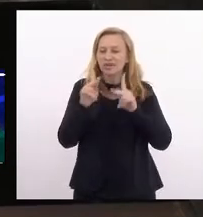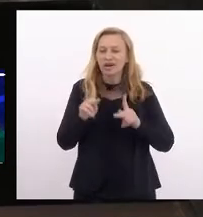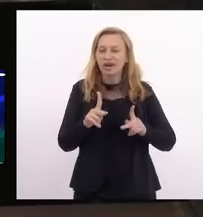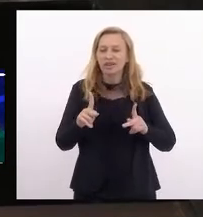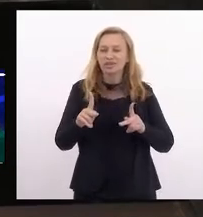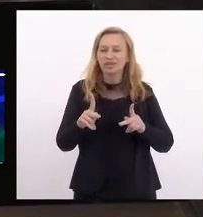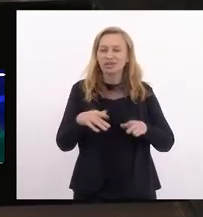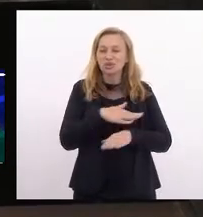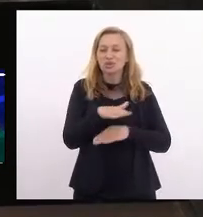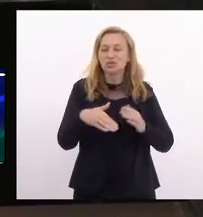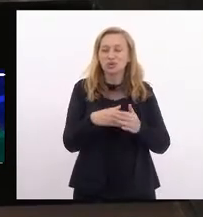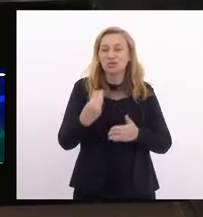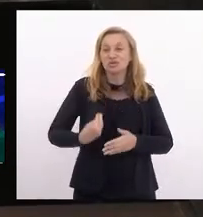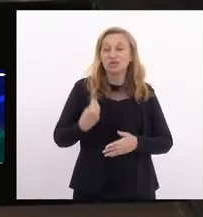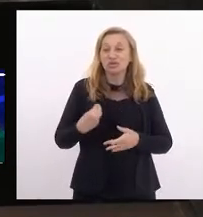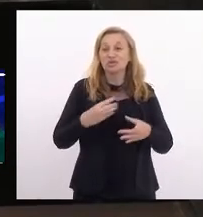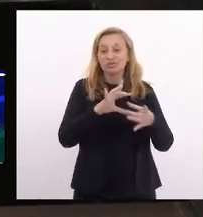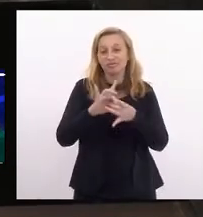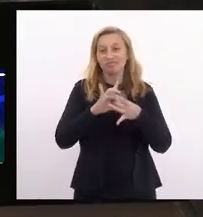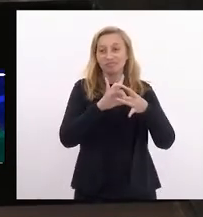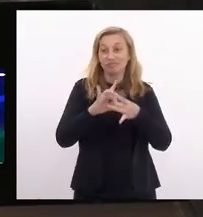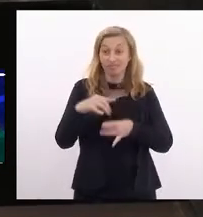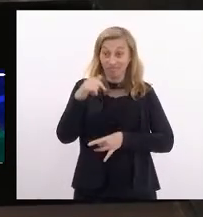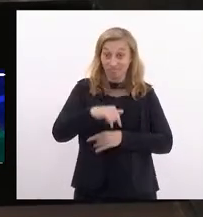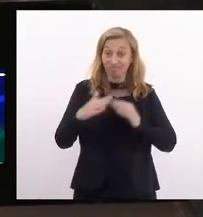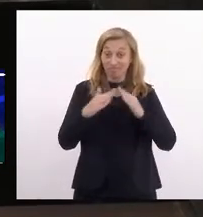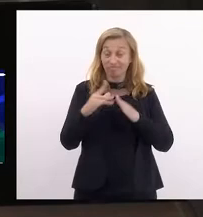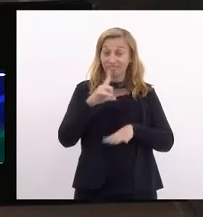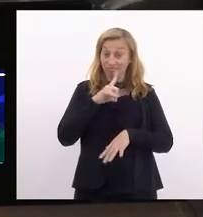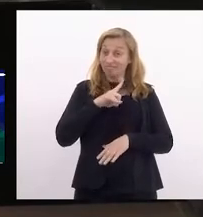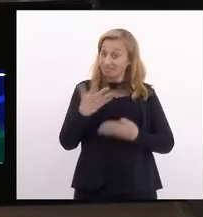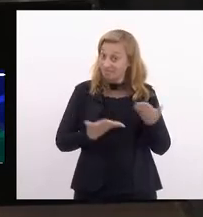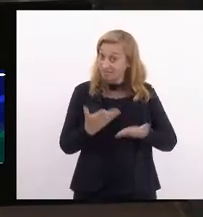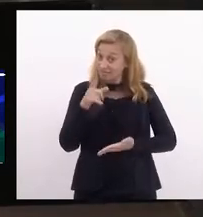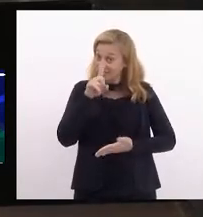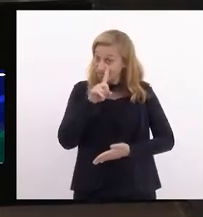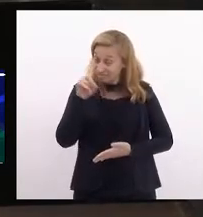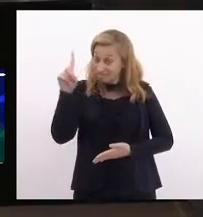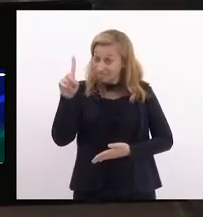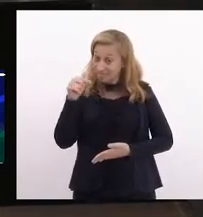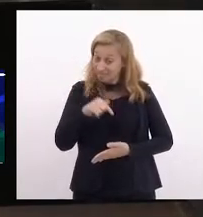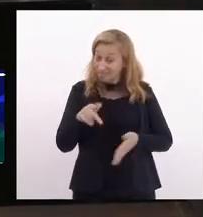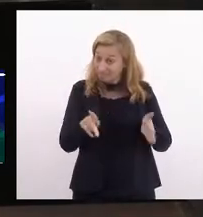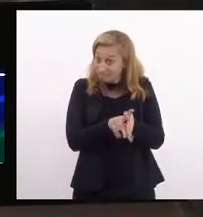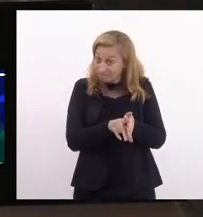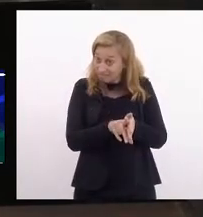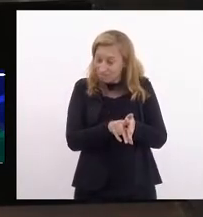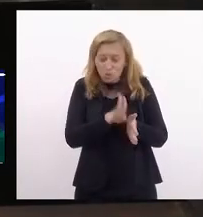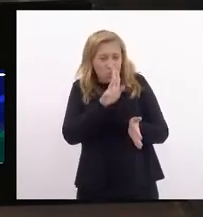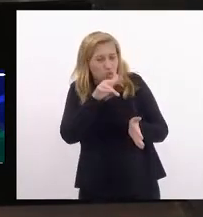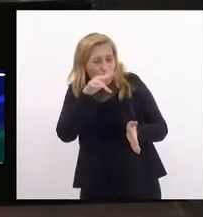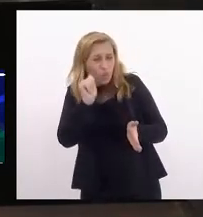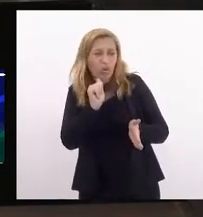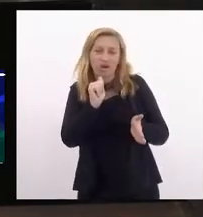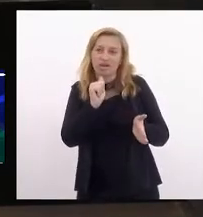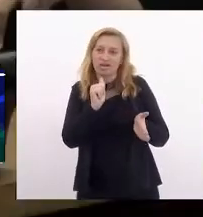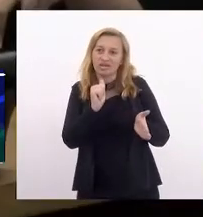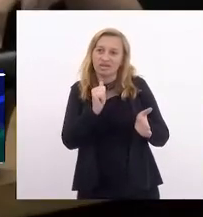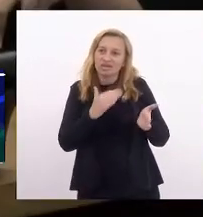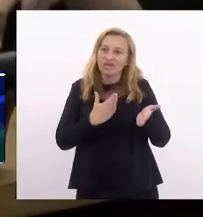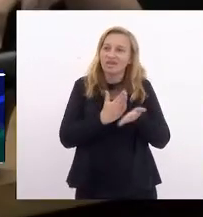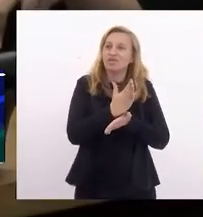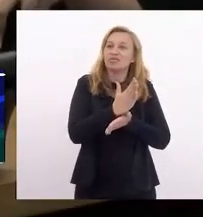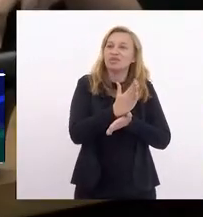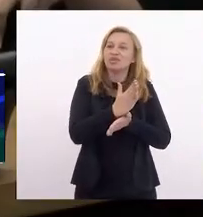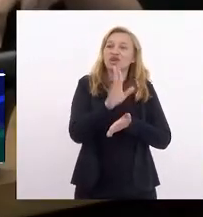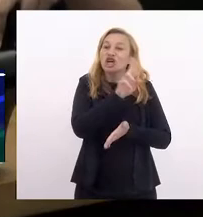que os irmãos vivam em União nessa casa que tem Crente e um projeto desse jamais vai